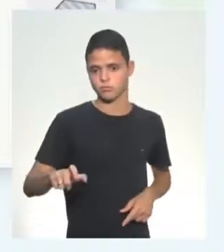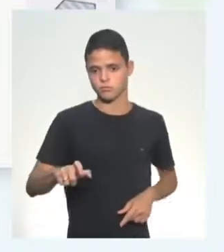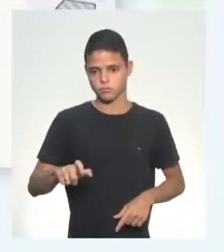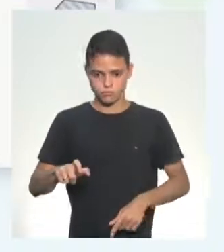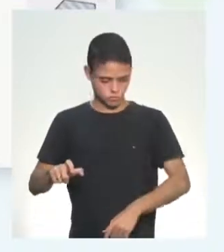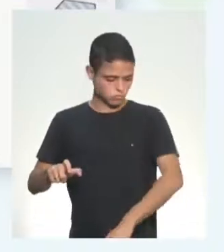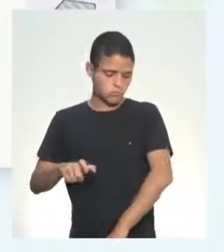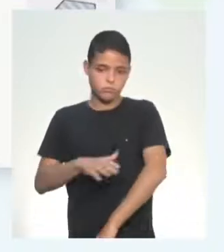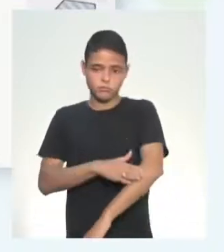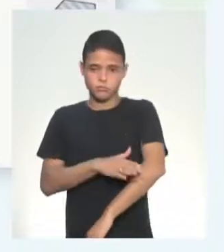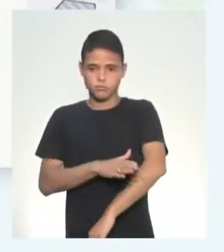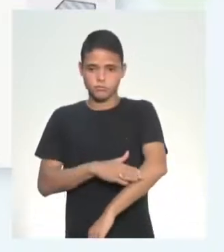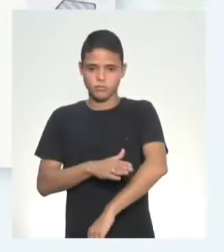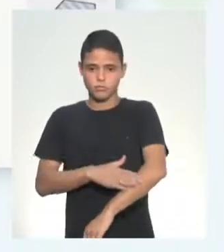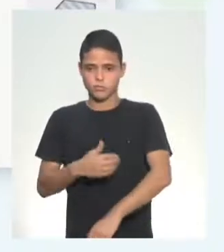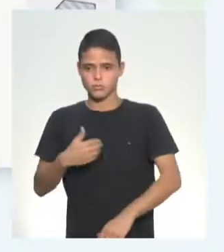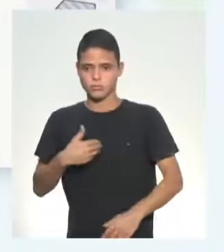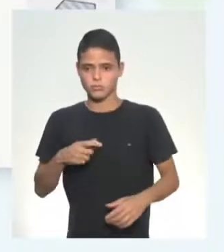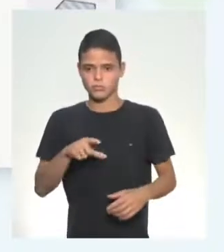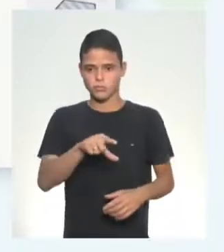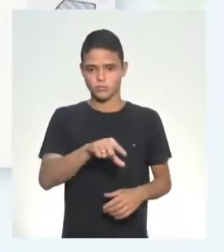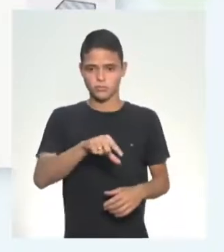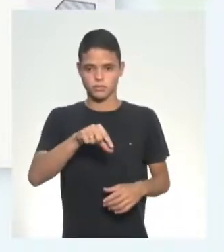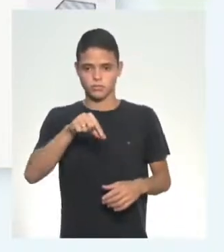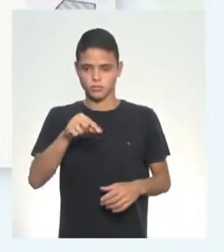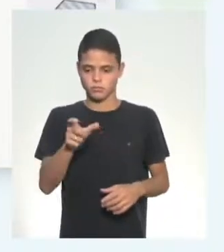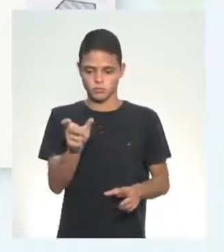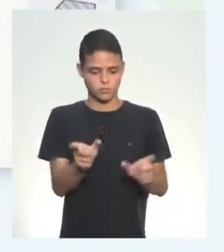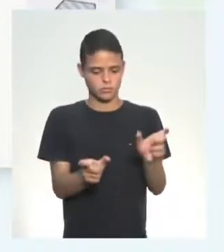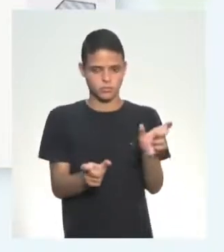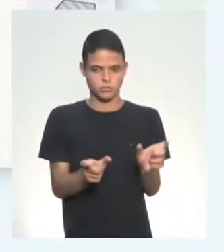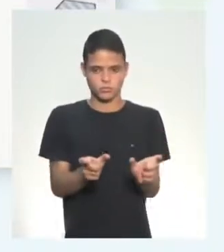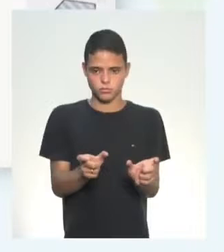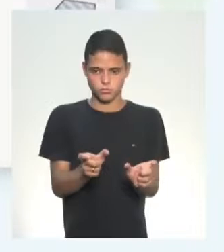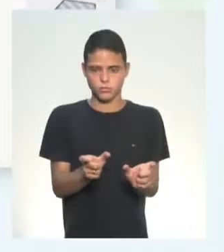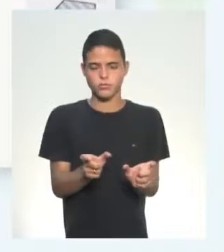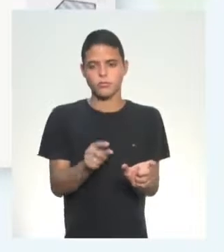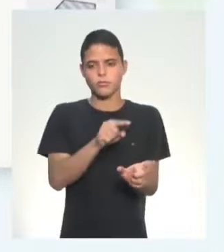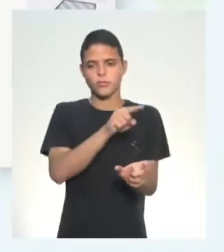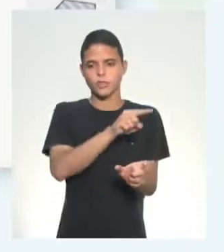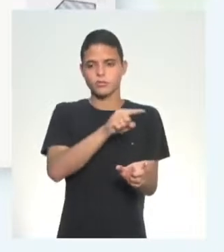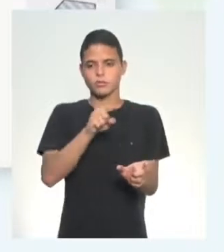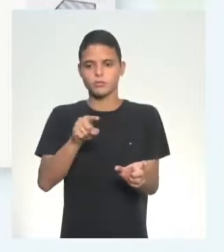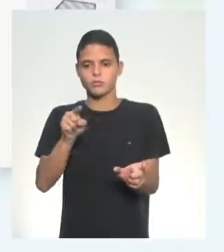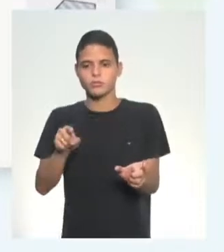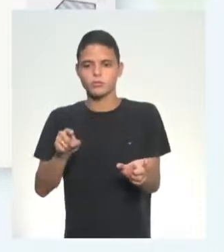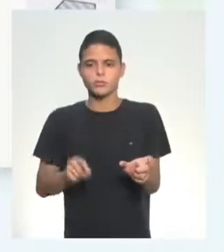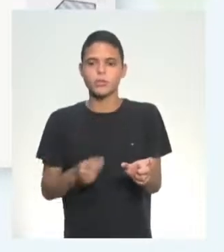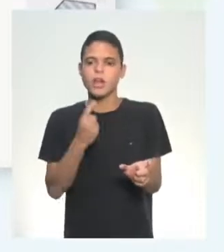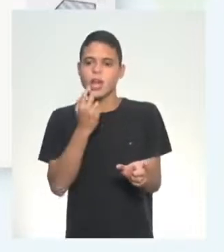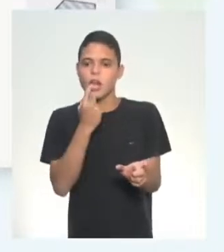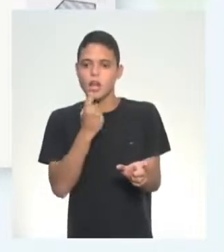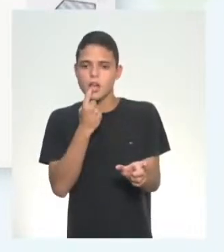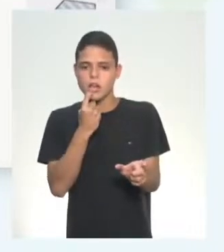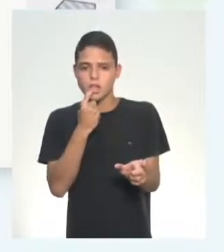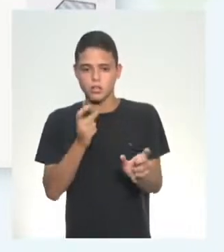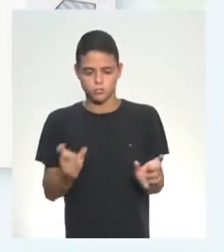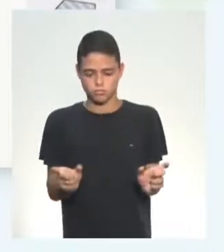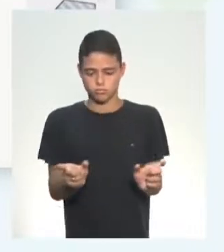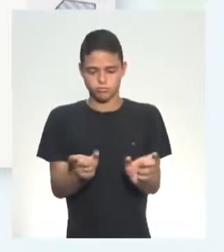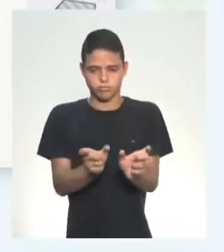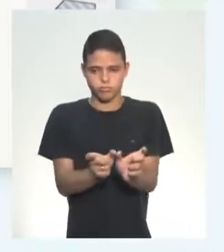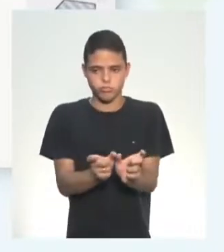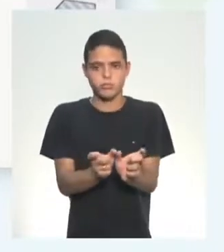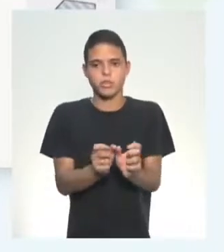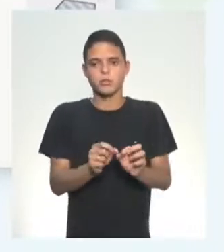selecionar as duas peças. Quando essas linhas pontilhadas que vocês veem estiverem envolvendo as duas peças, pode soltar.